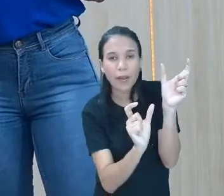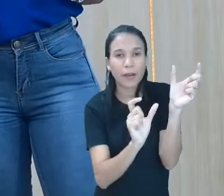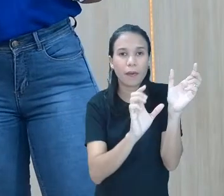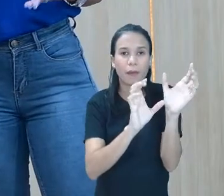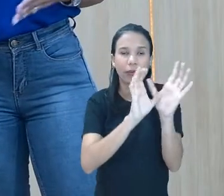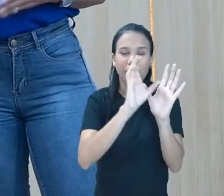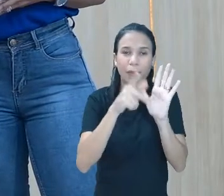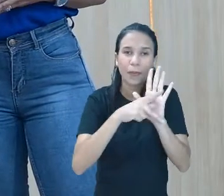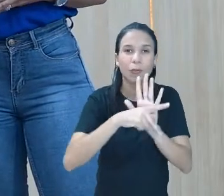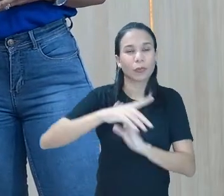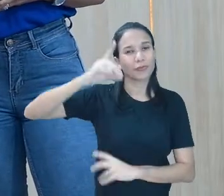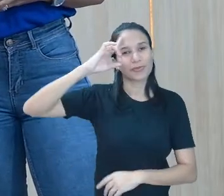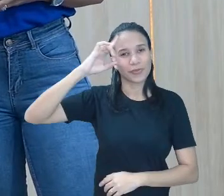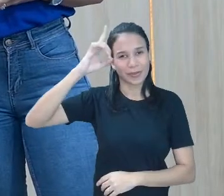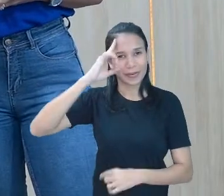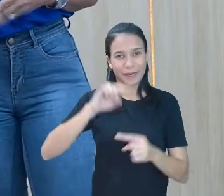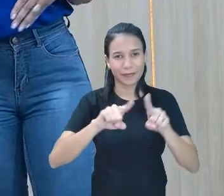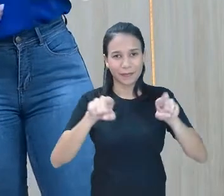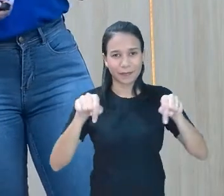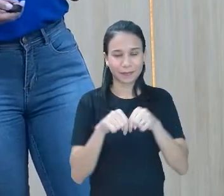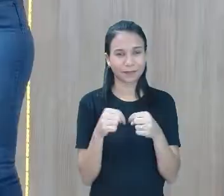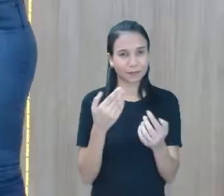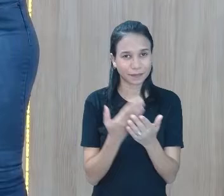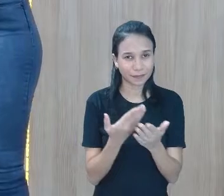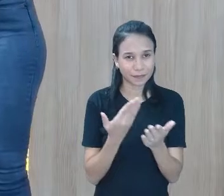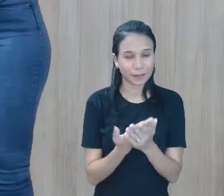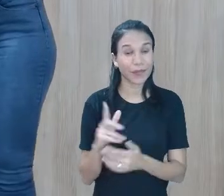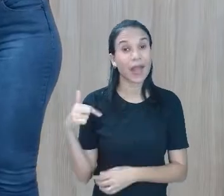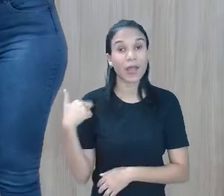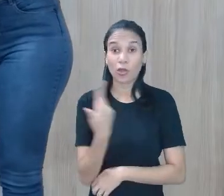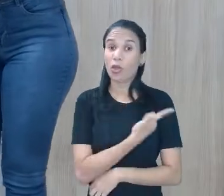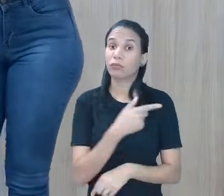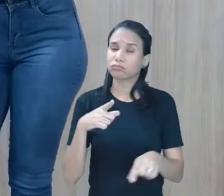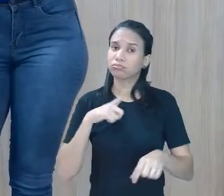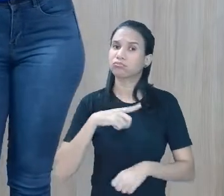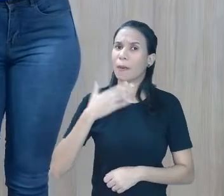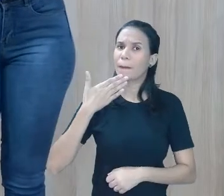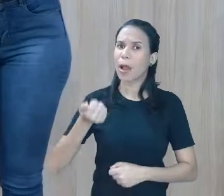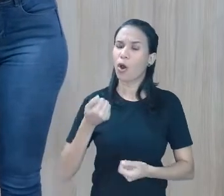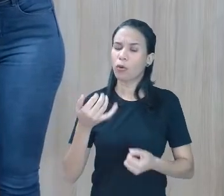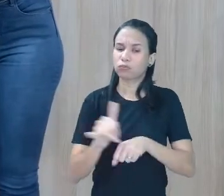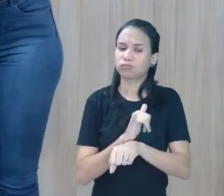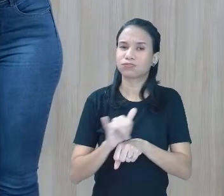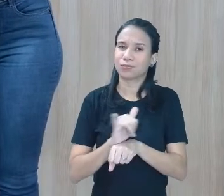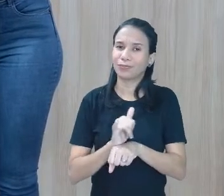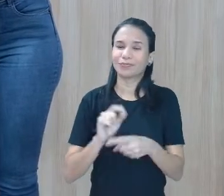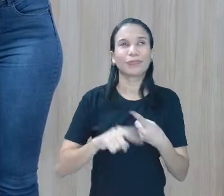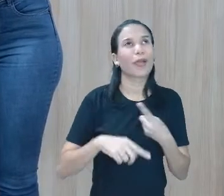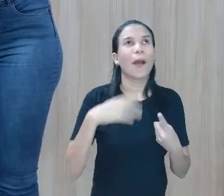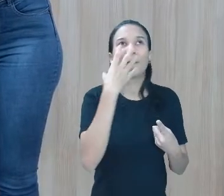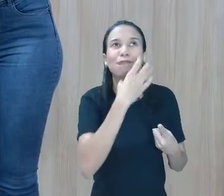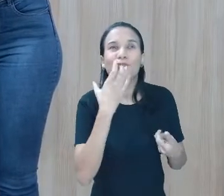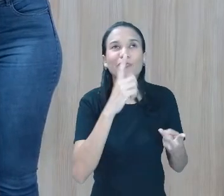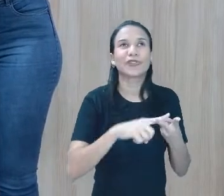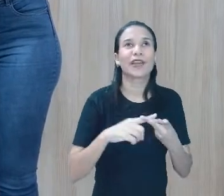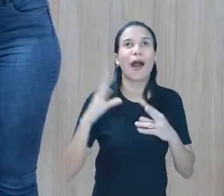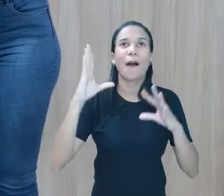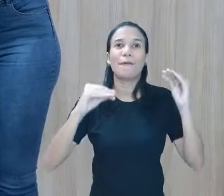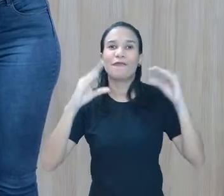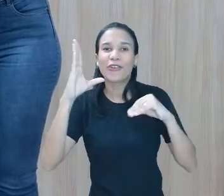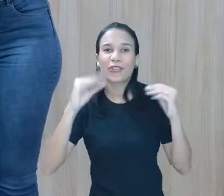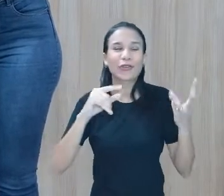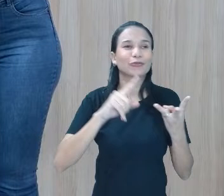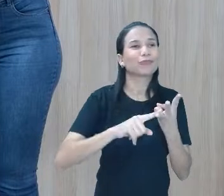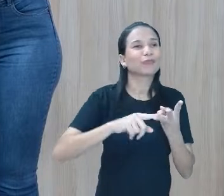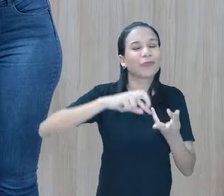estejam presentes no dia a dia da sala de aula, né? E que a gente possa trabalhar isso das mais diferentes formas, com música, com fantoche,